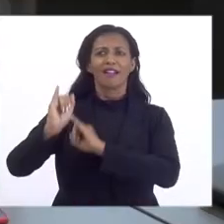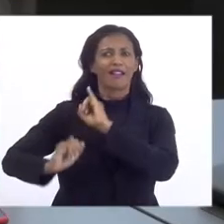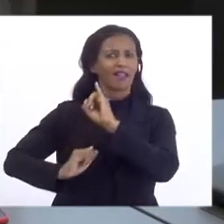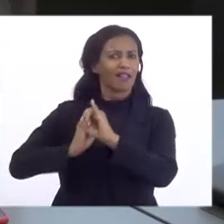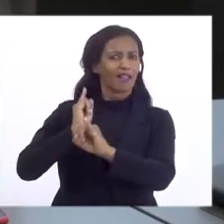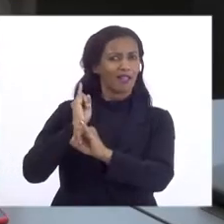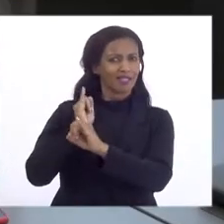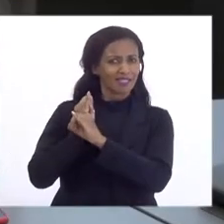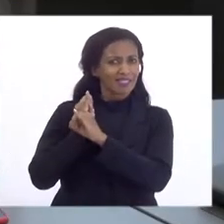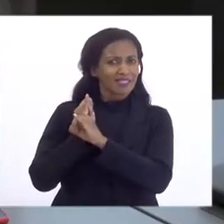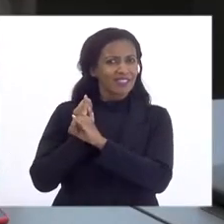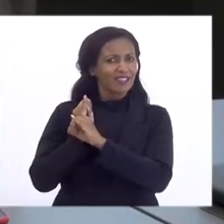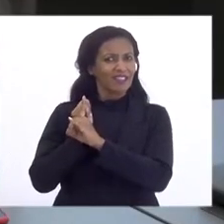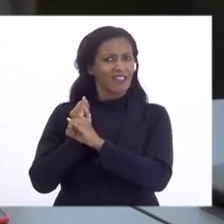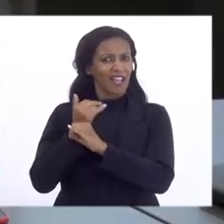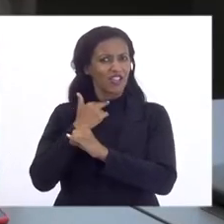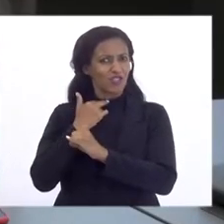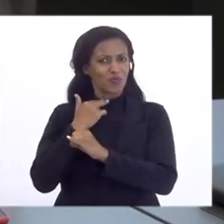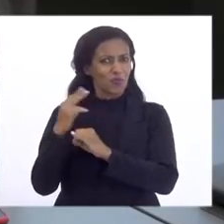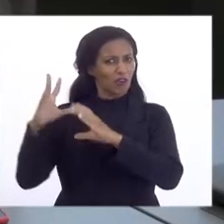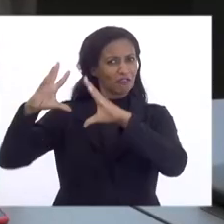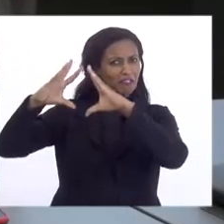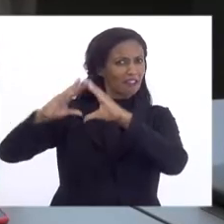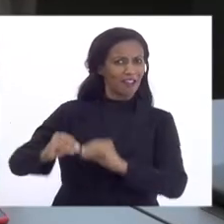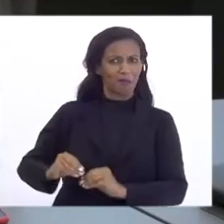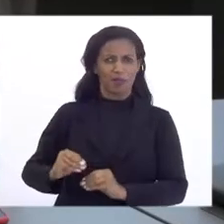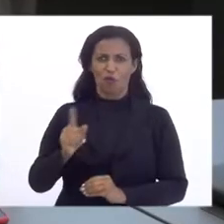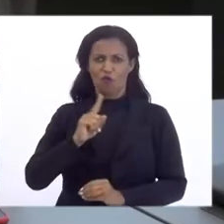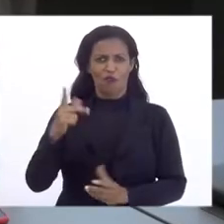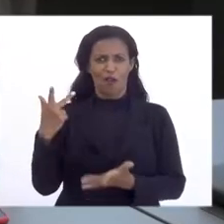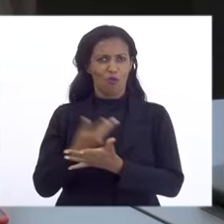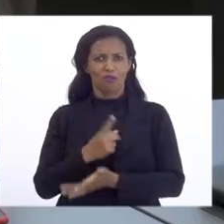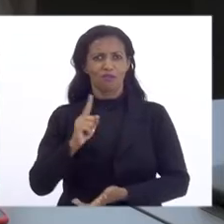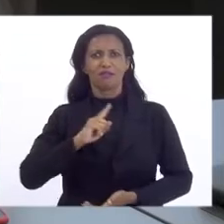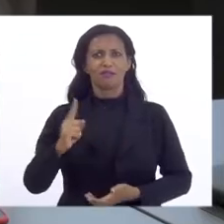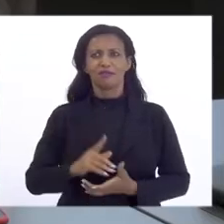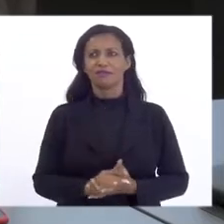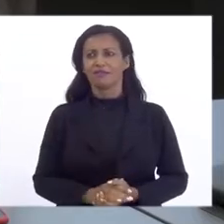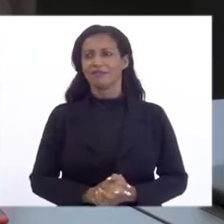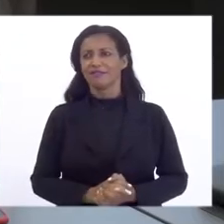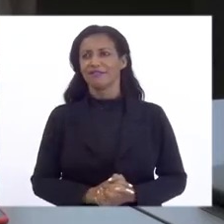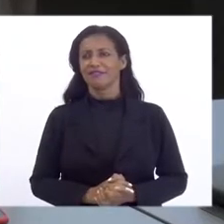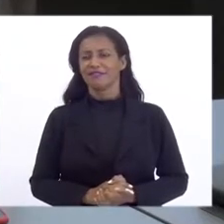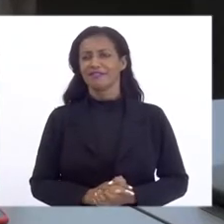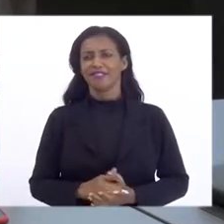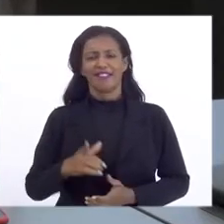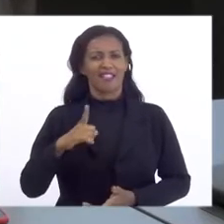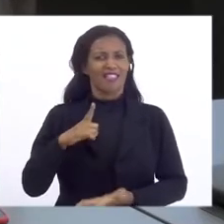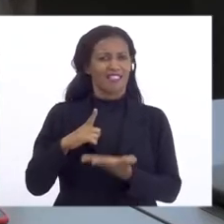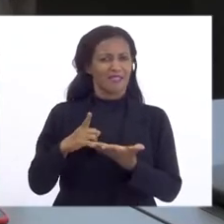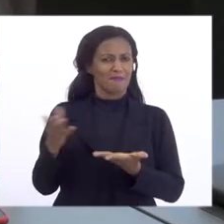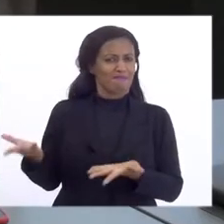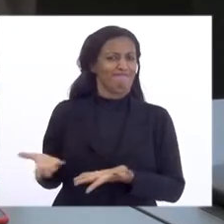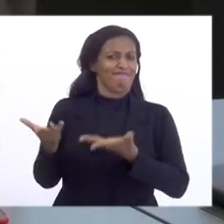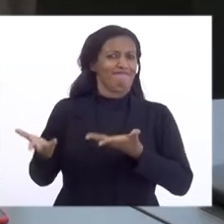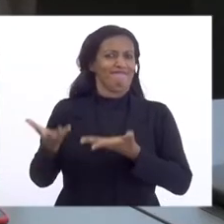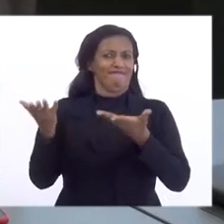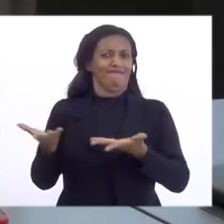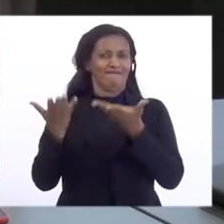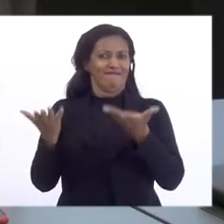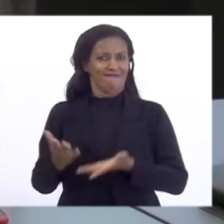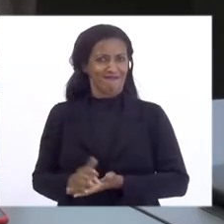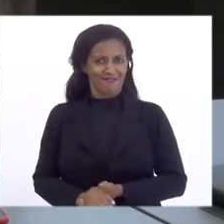é maluca de fazer cair o seu link. Isso não vai acontecer. O senhor tem muito prestígio para isso